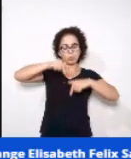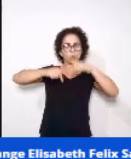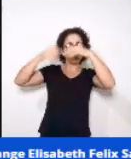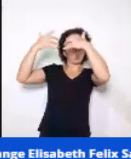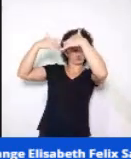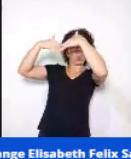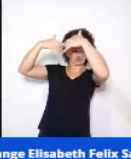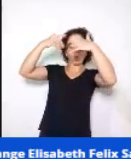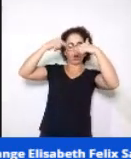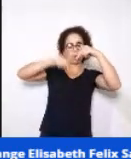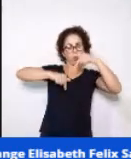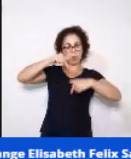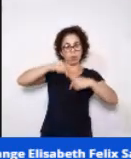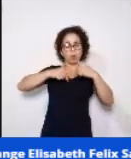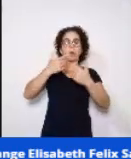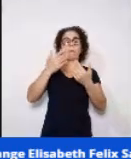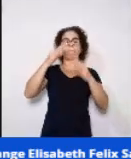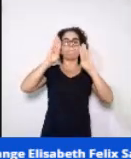comportamento, tá? Então,